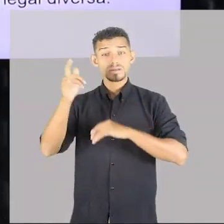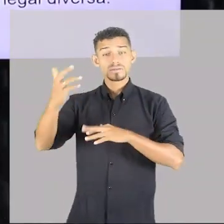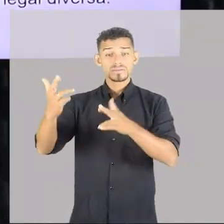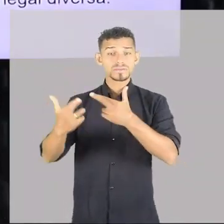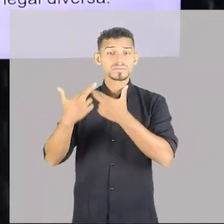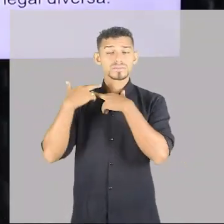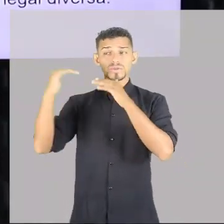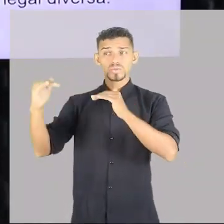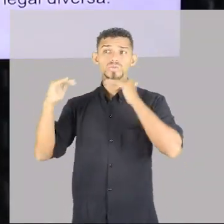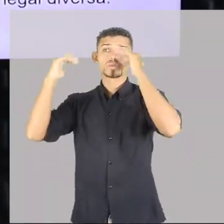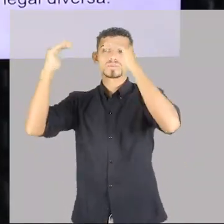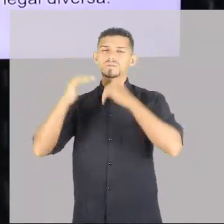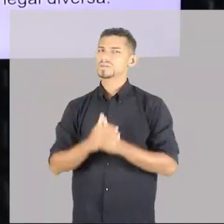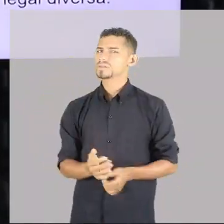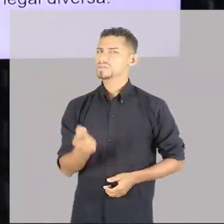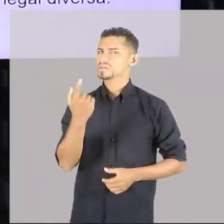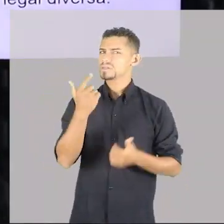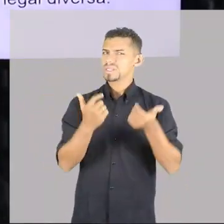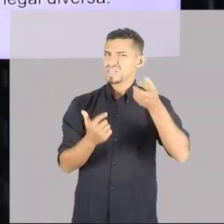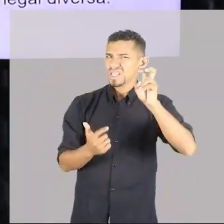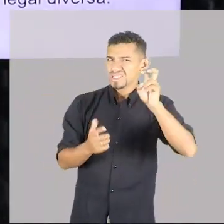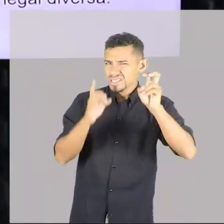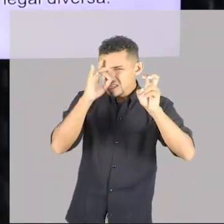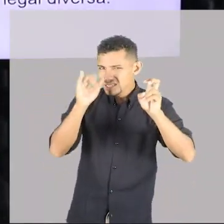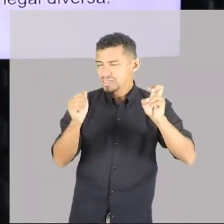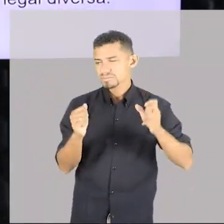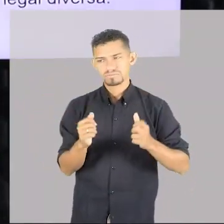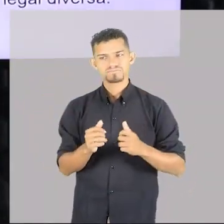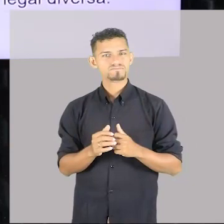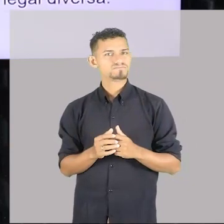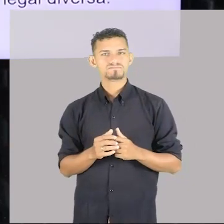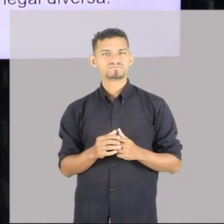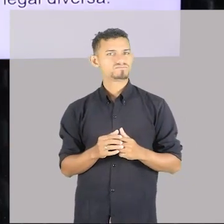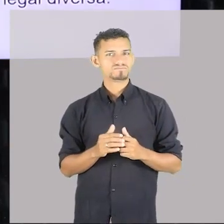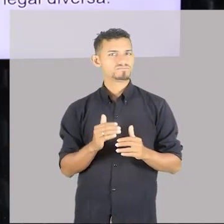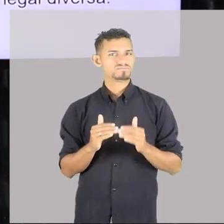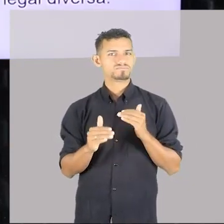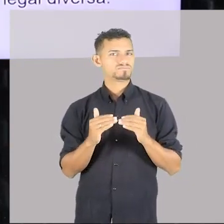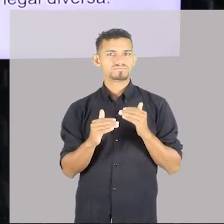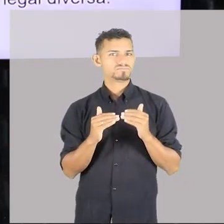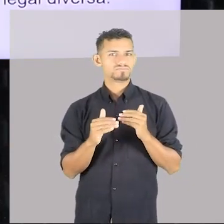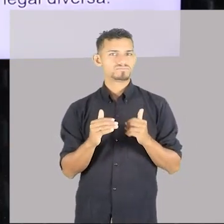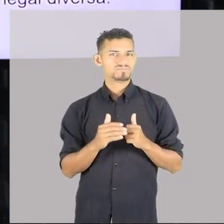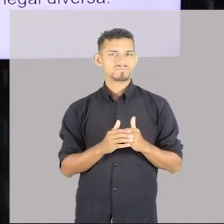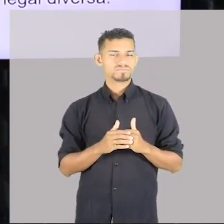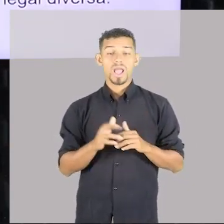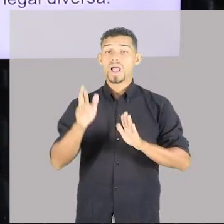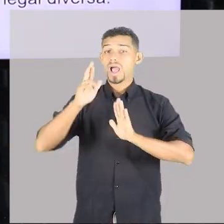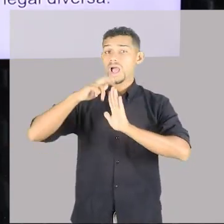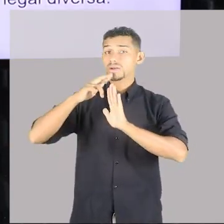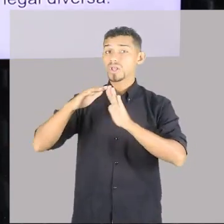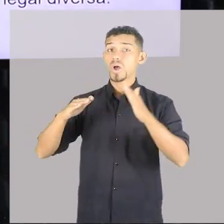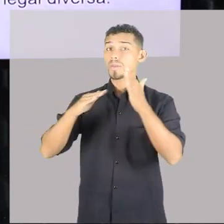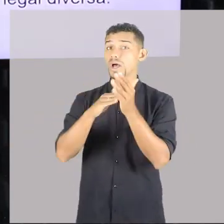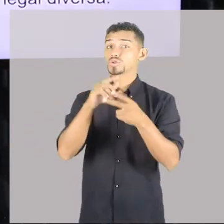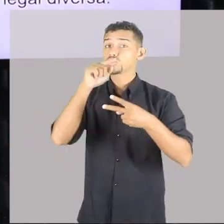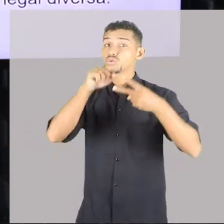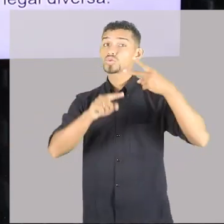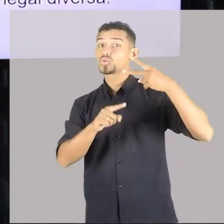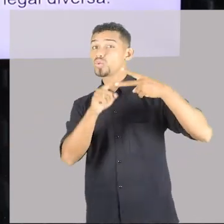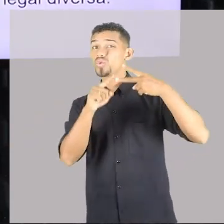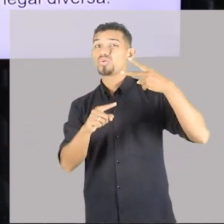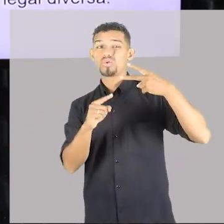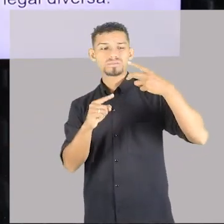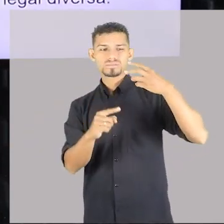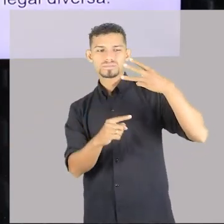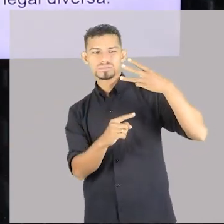autoridade superior. Esse prazo está estranho, né? 15 dias. O recurso administrativo tramitará no máximo por 2 instâncias.